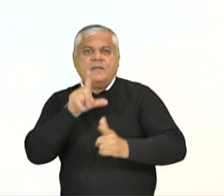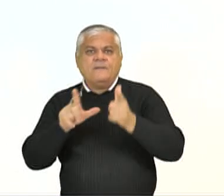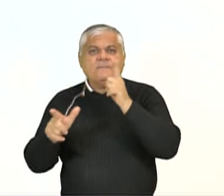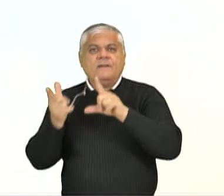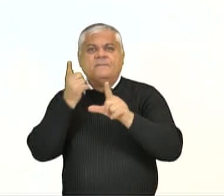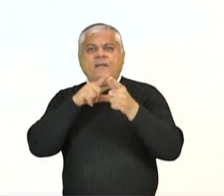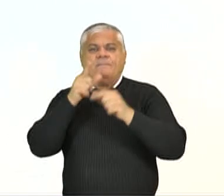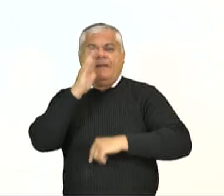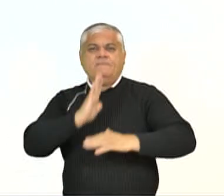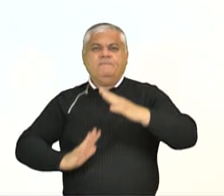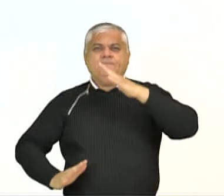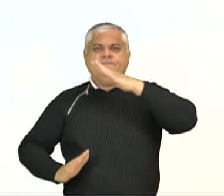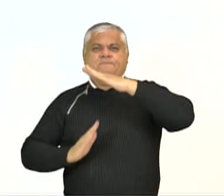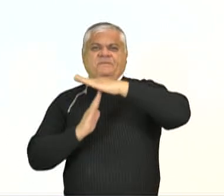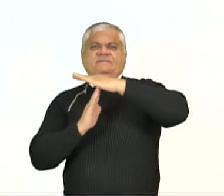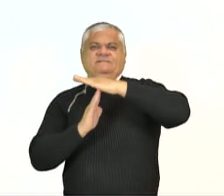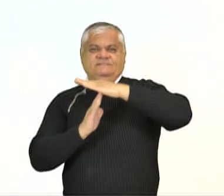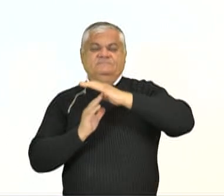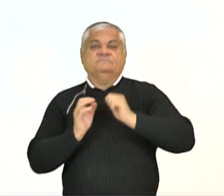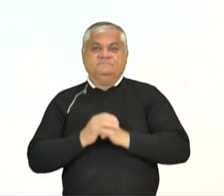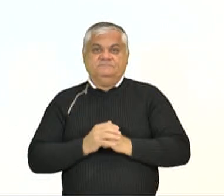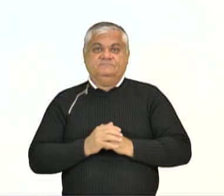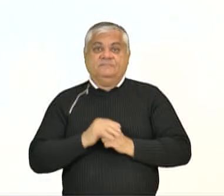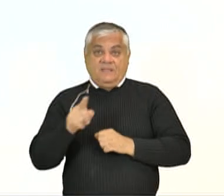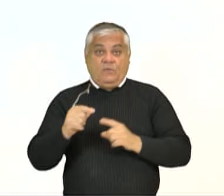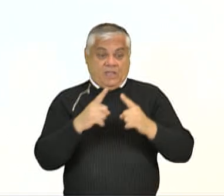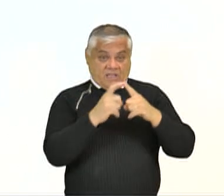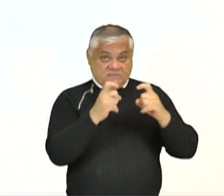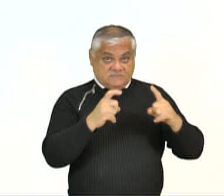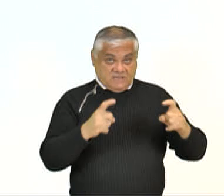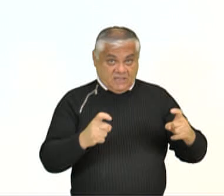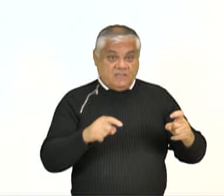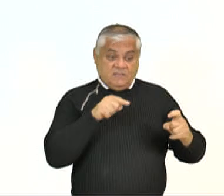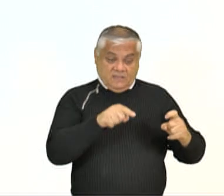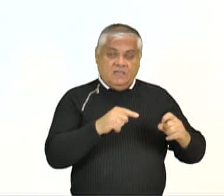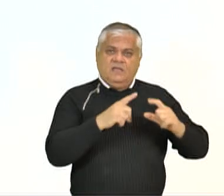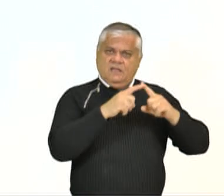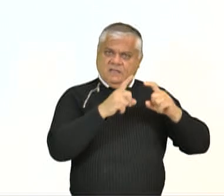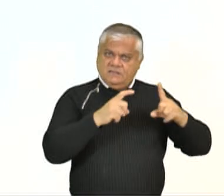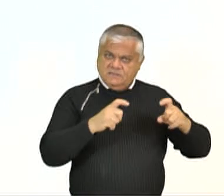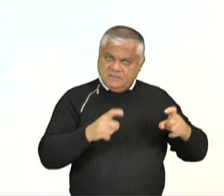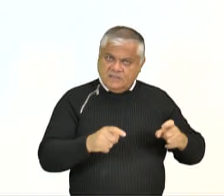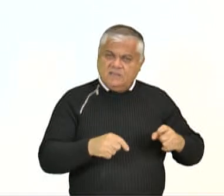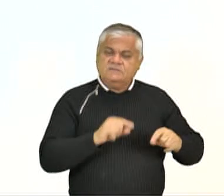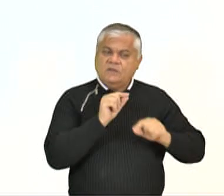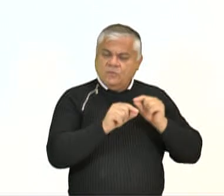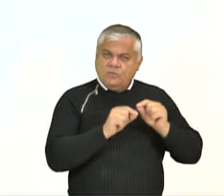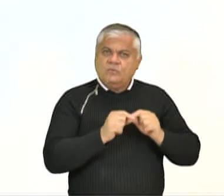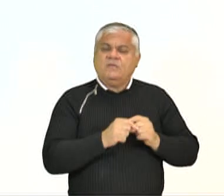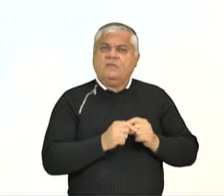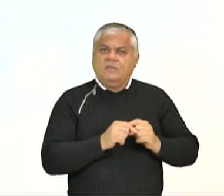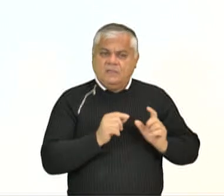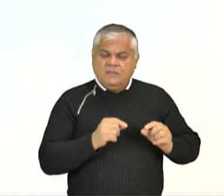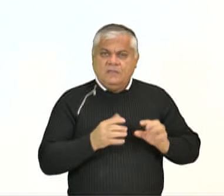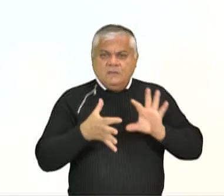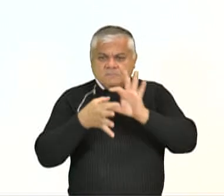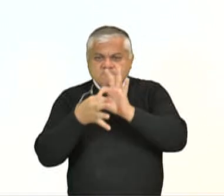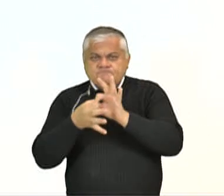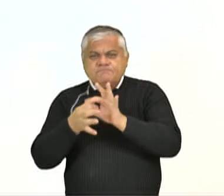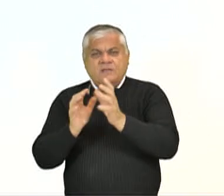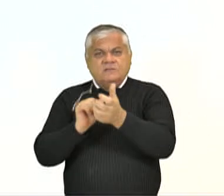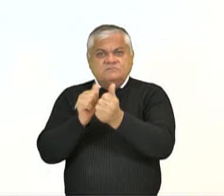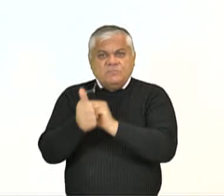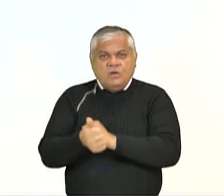desempenho máximo. Então, eu utilizo da ciência, que a gente viu ali atrás, no slide anterior, eu coloco ela dentro do esporte para que, através